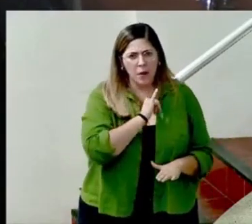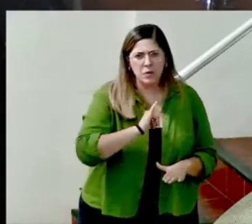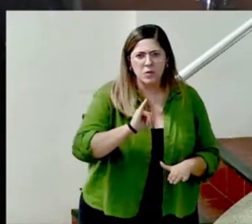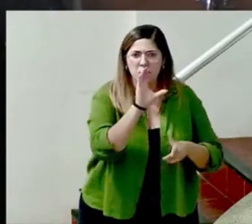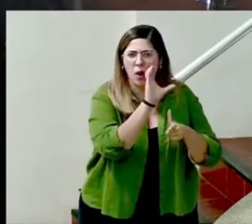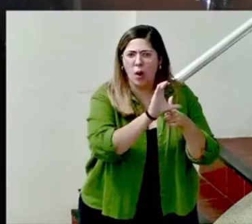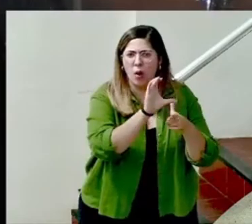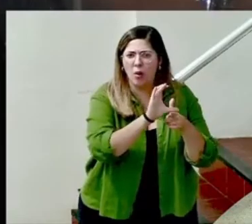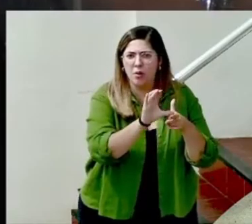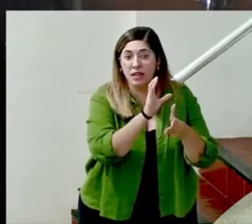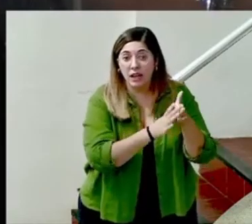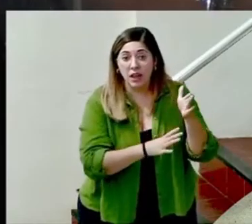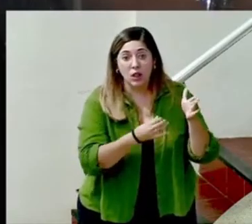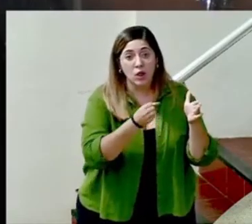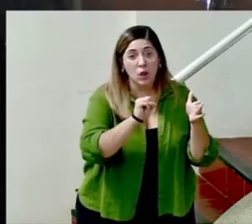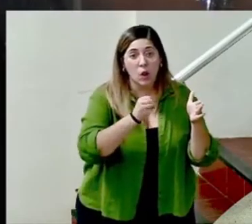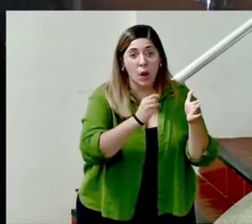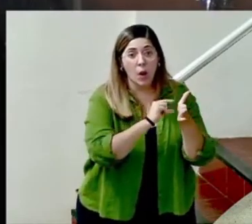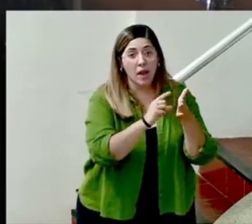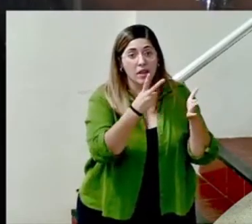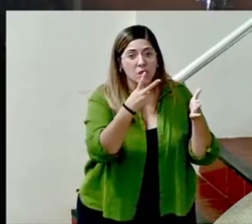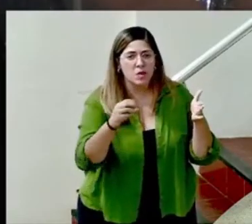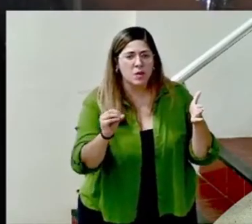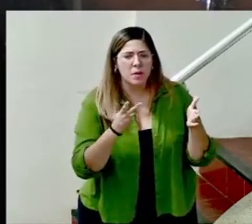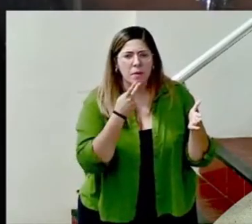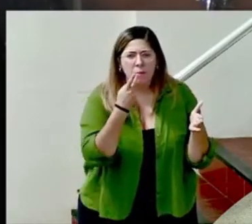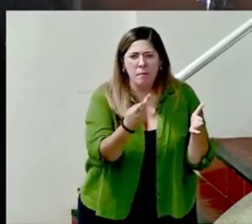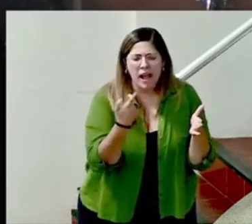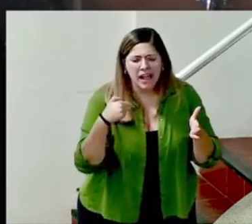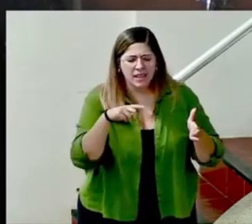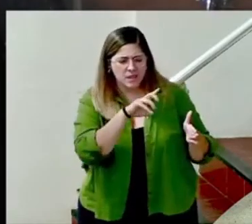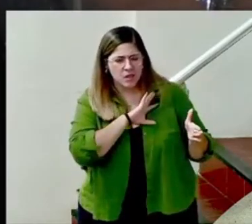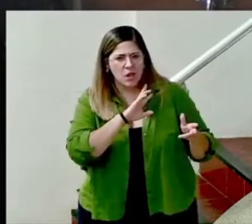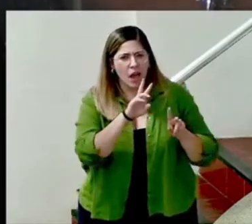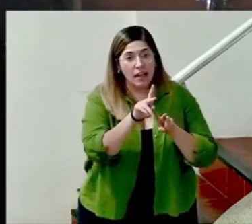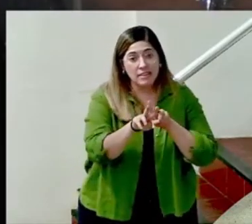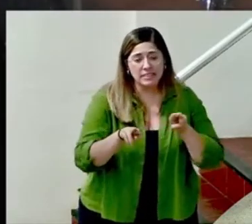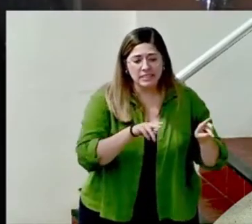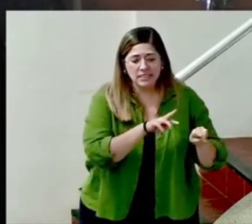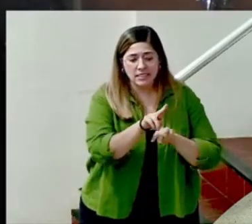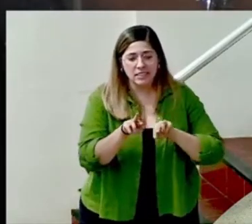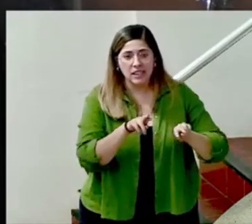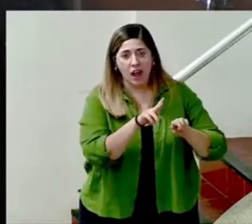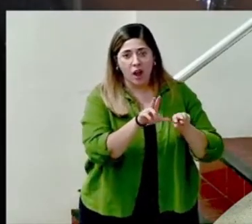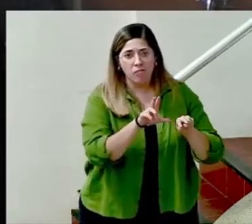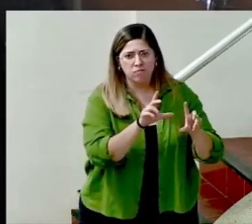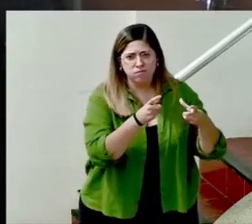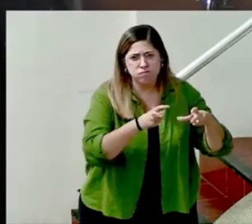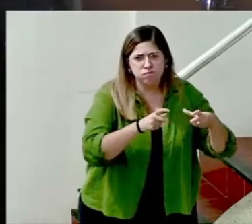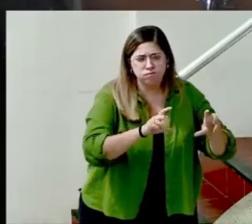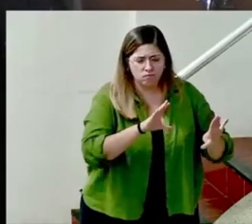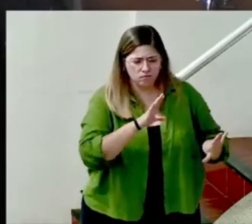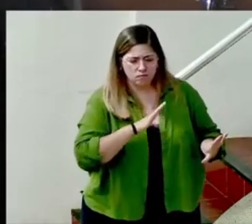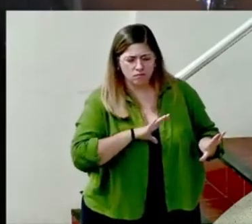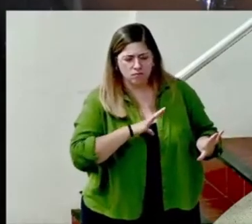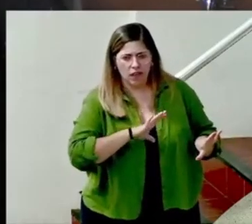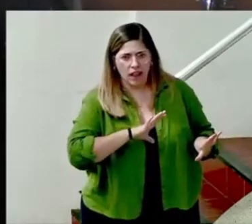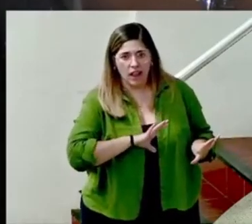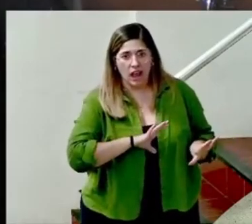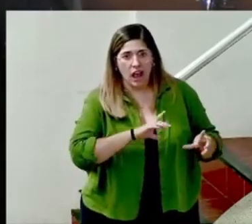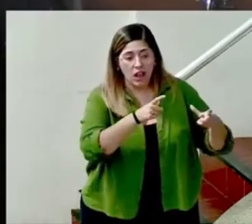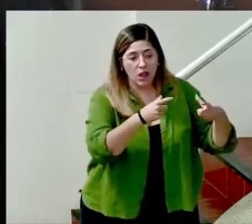capítulo 8, verso 2, quando ele se refere aos irmãos da Macedônia, por serem estes